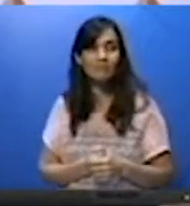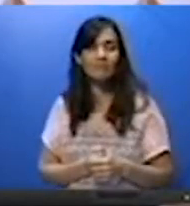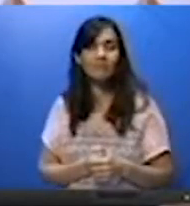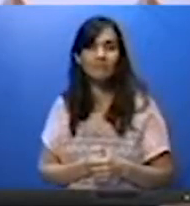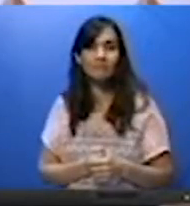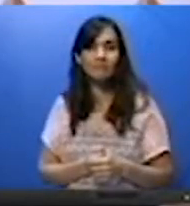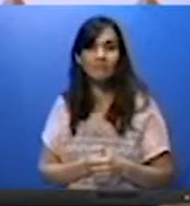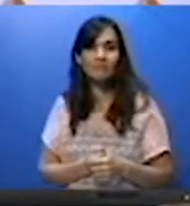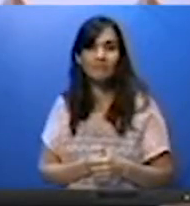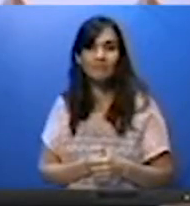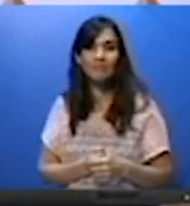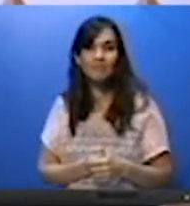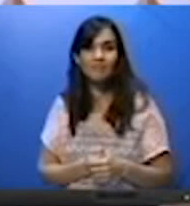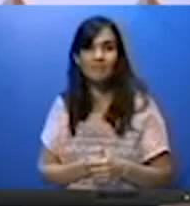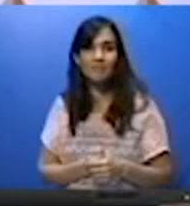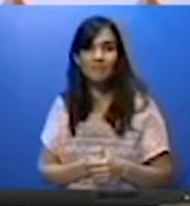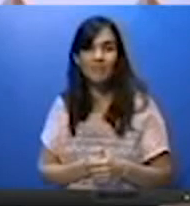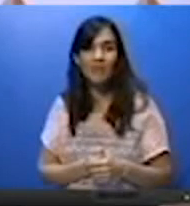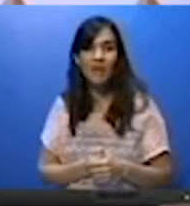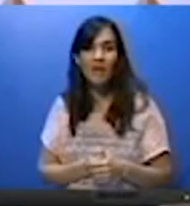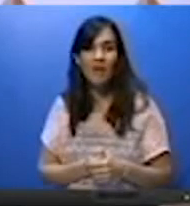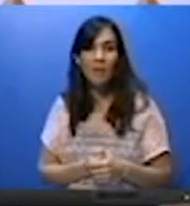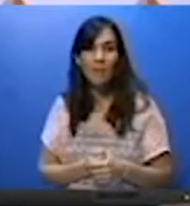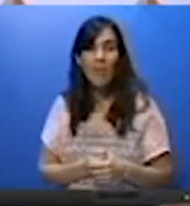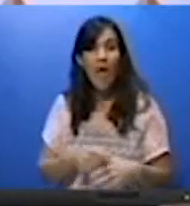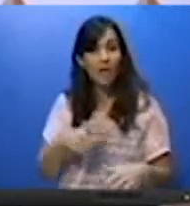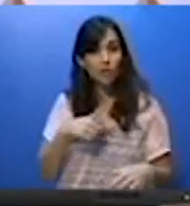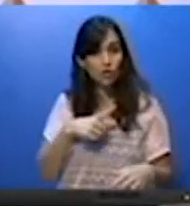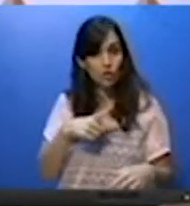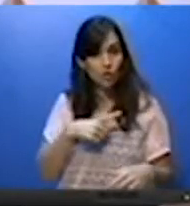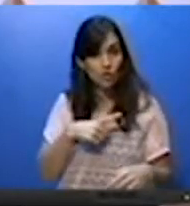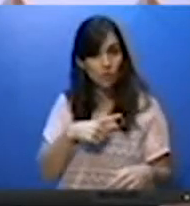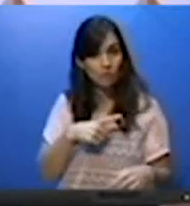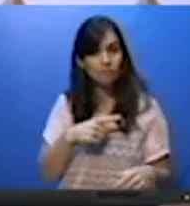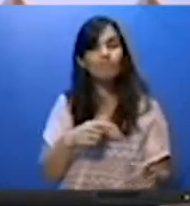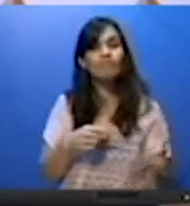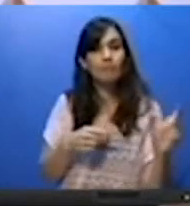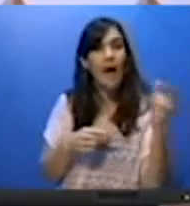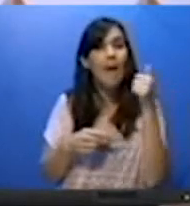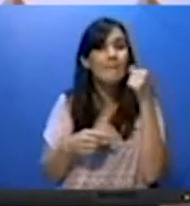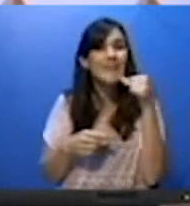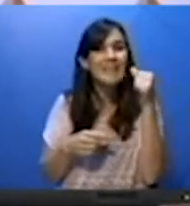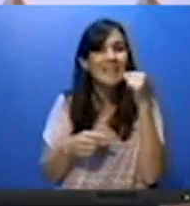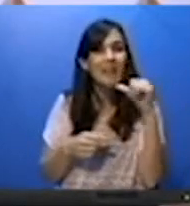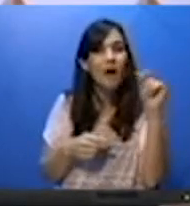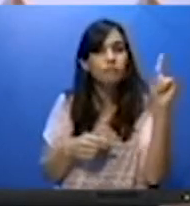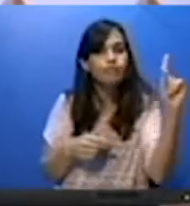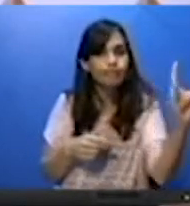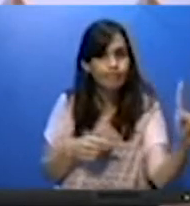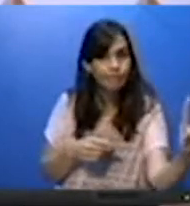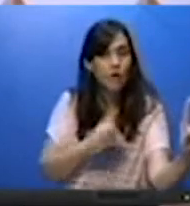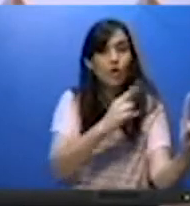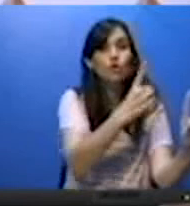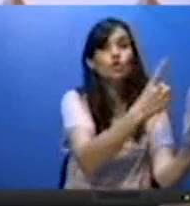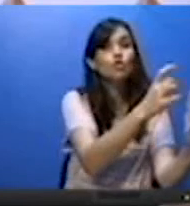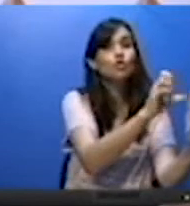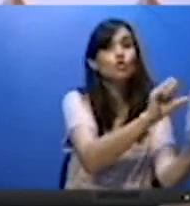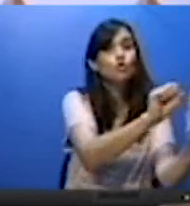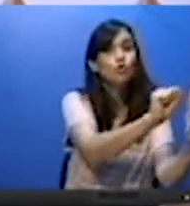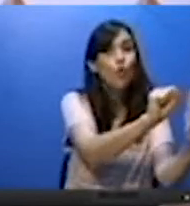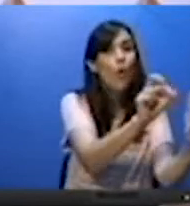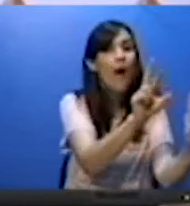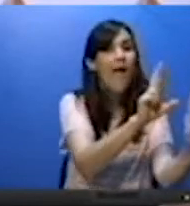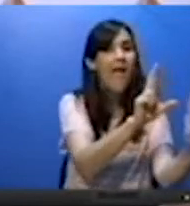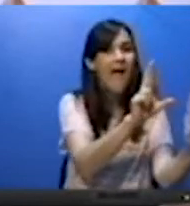olha só a lívia tinha dezoito reais e não pode